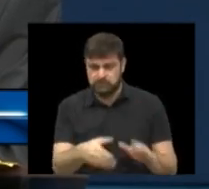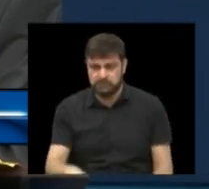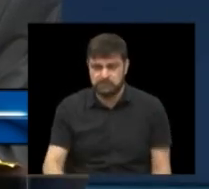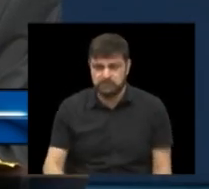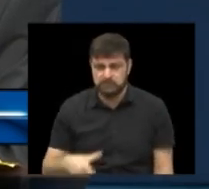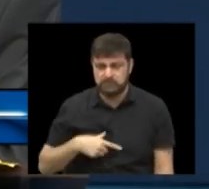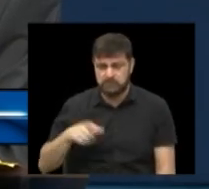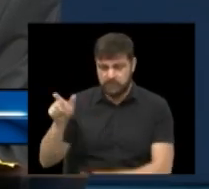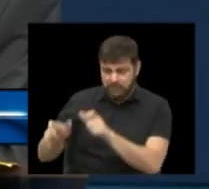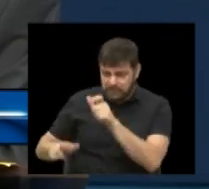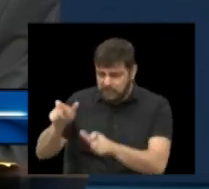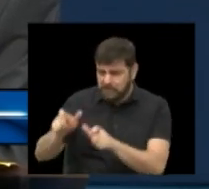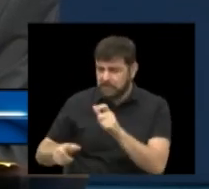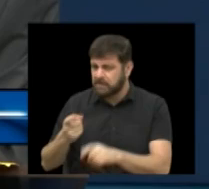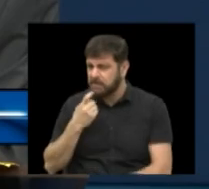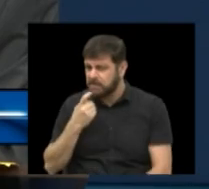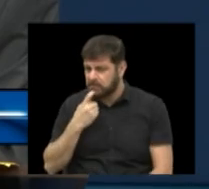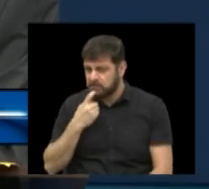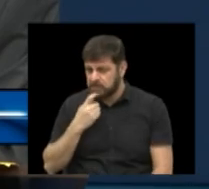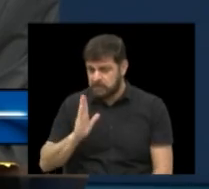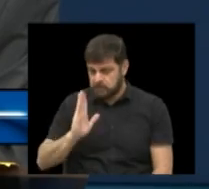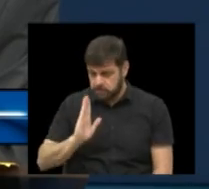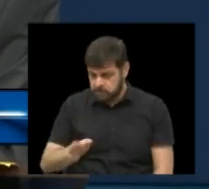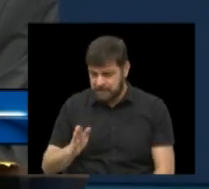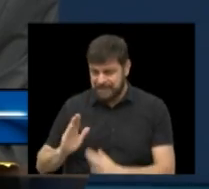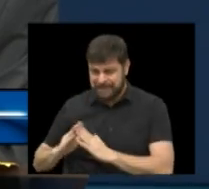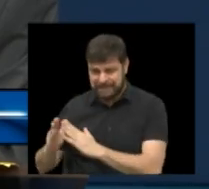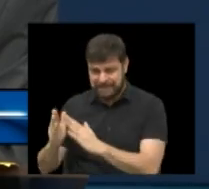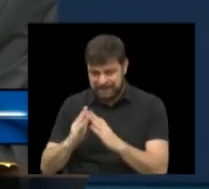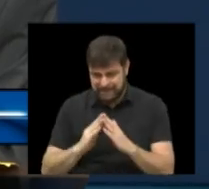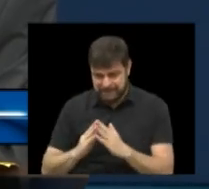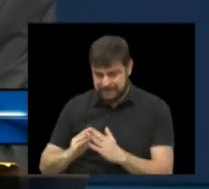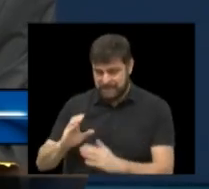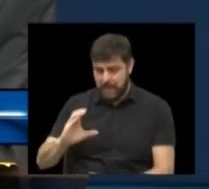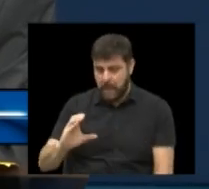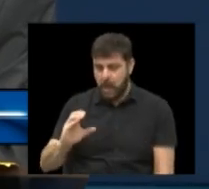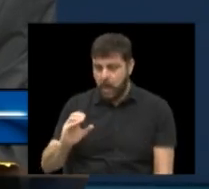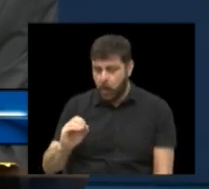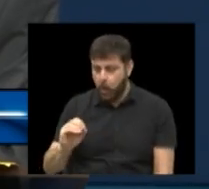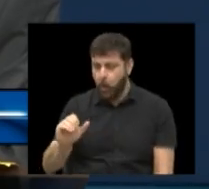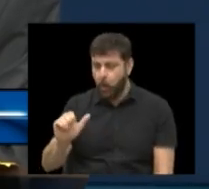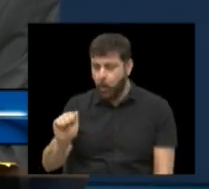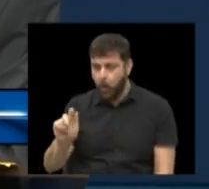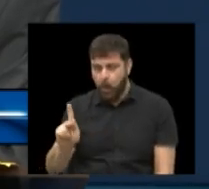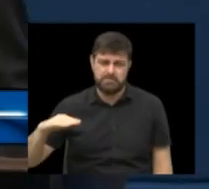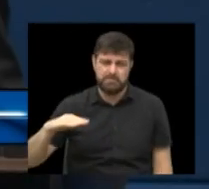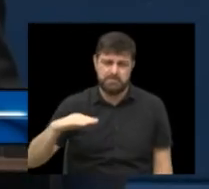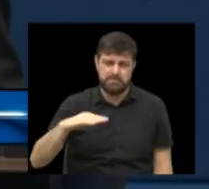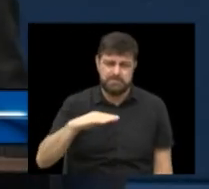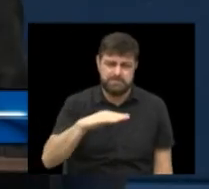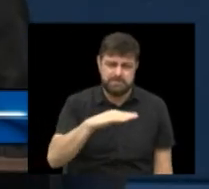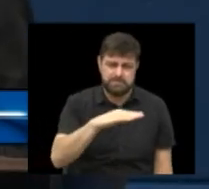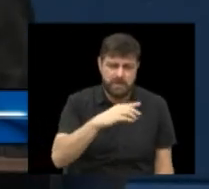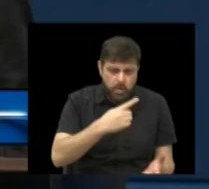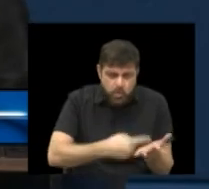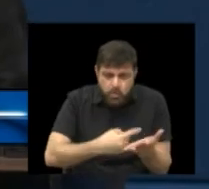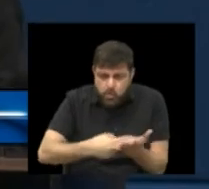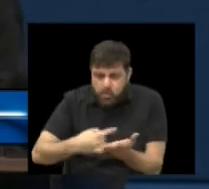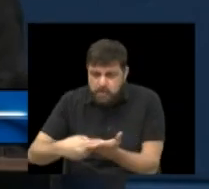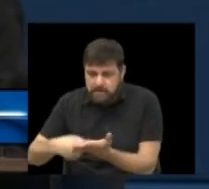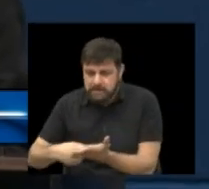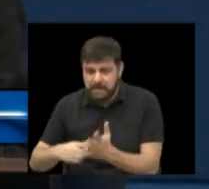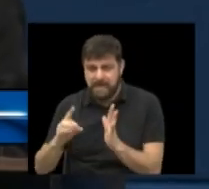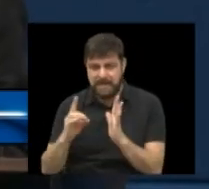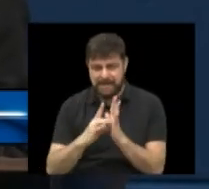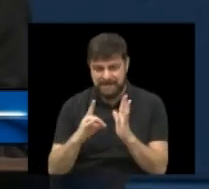os moradores de Campinas que estão adquirindo a casa pela Coab saíram do critério. O vereador Edson